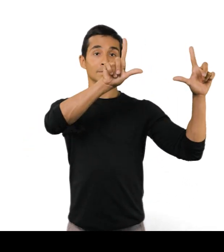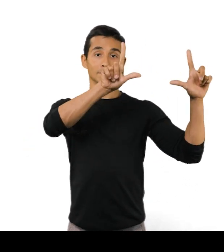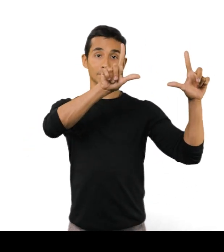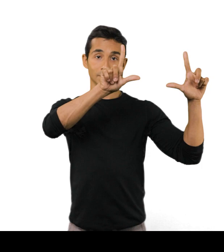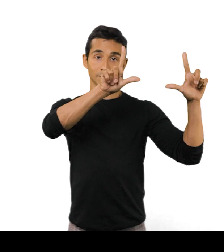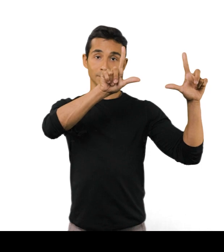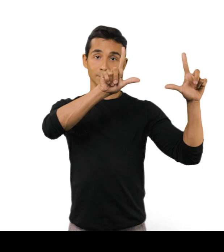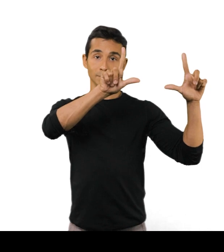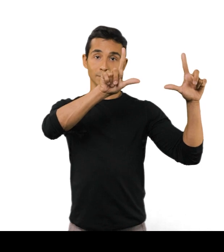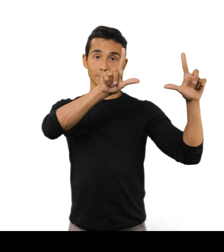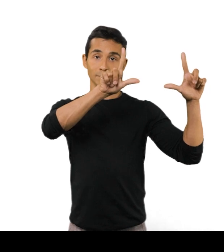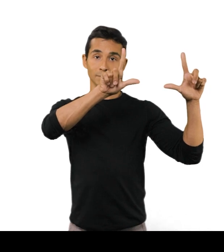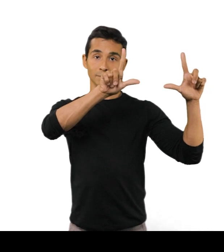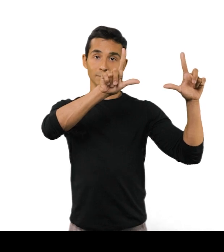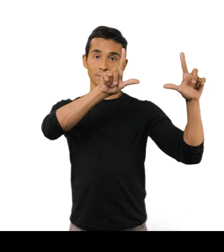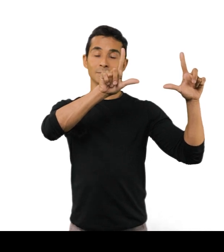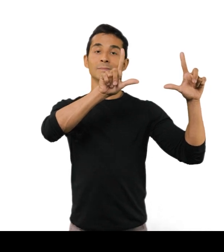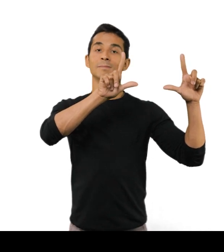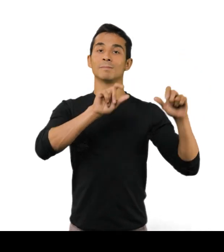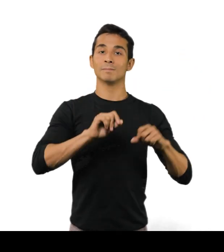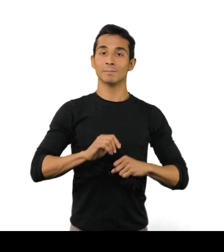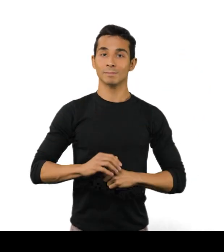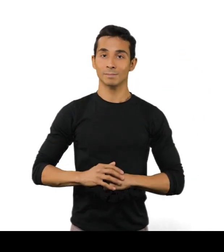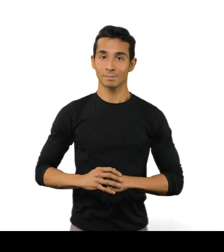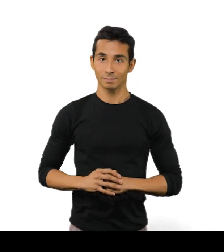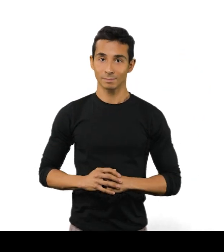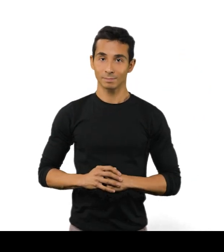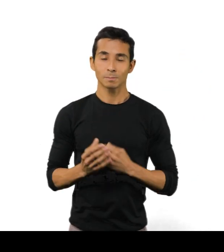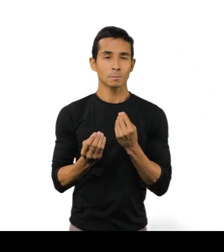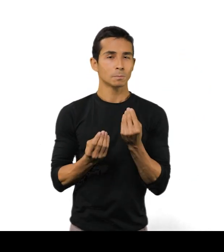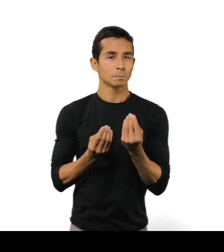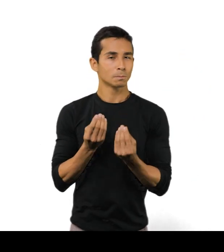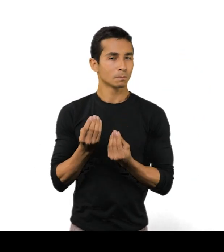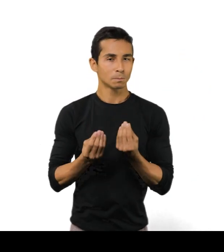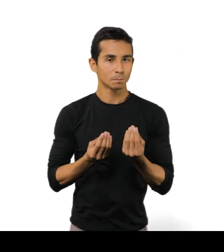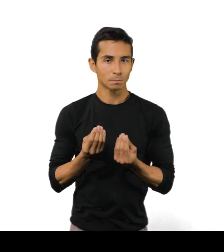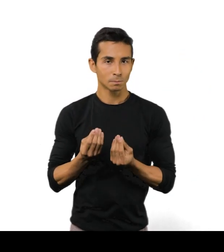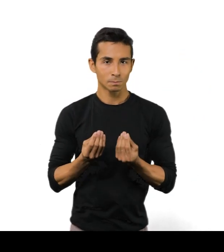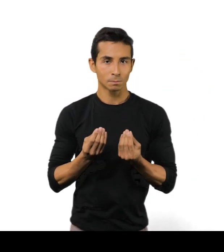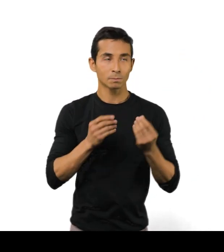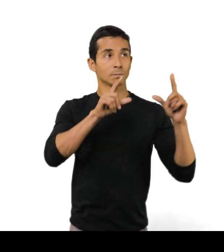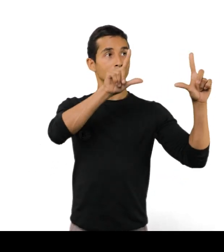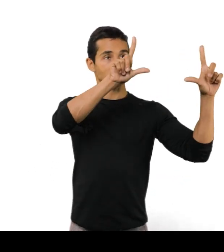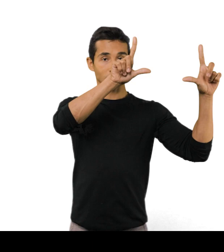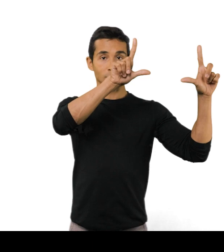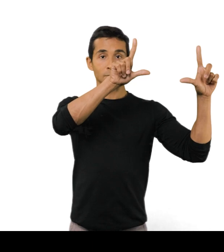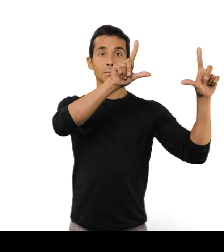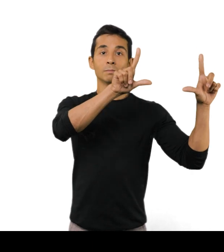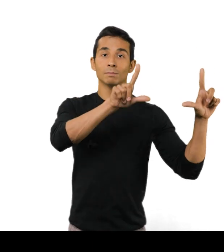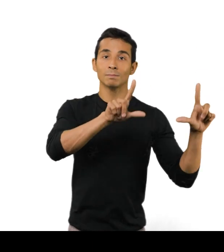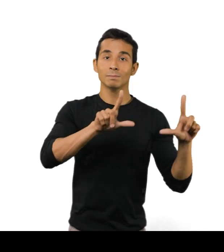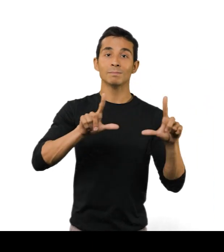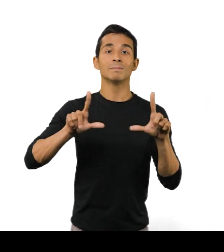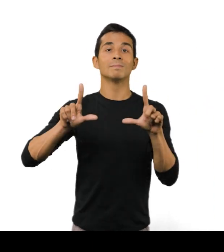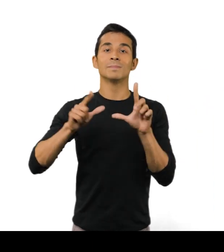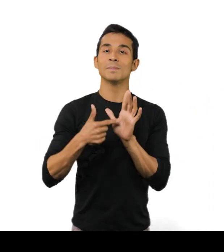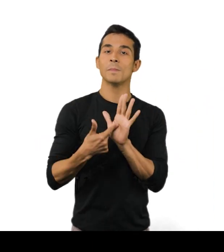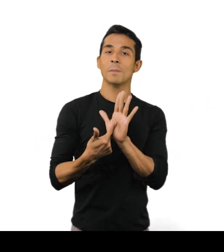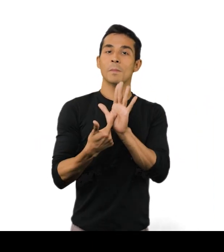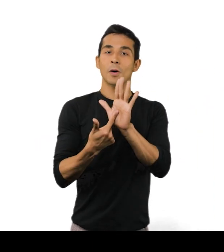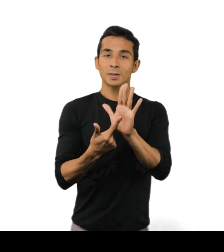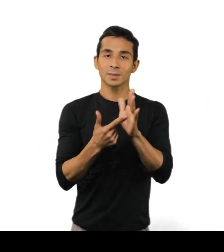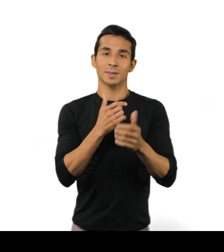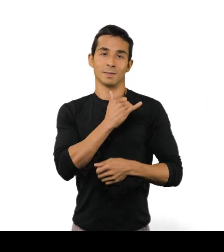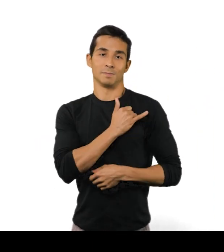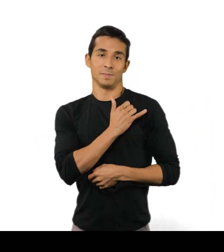Me-Oni 2, Pintura Facial 2, a primeira obra, à esquerda e acima,